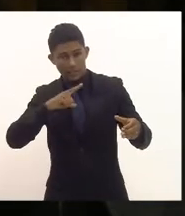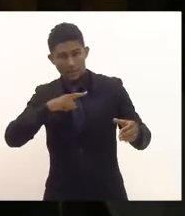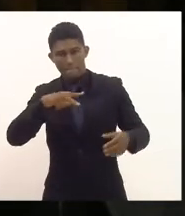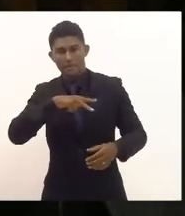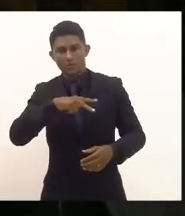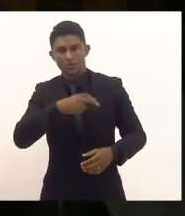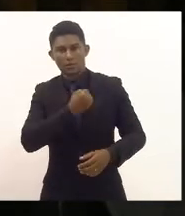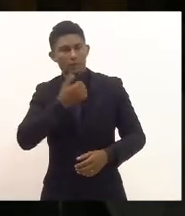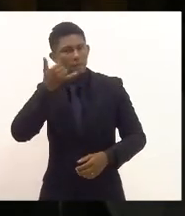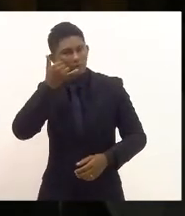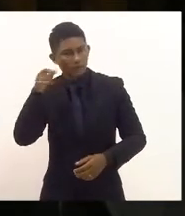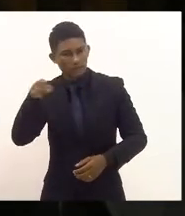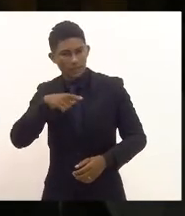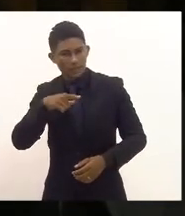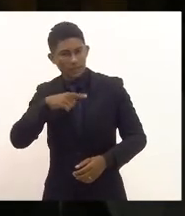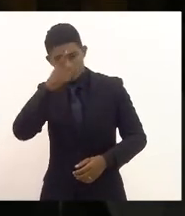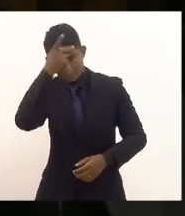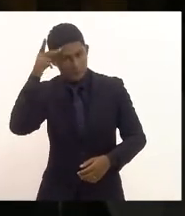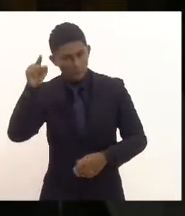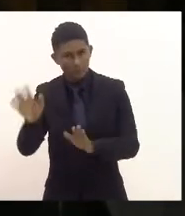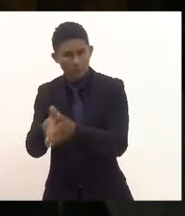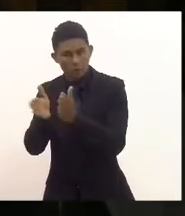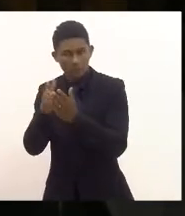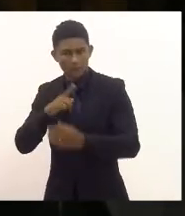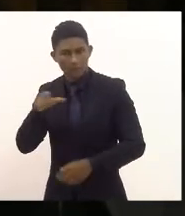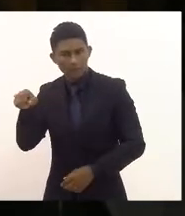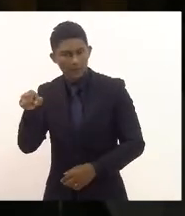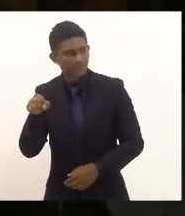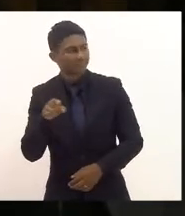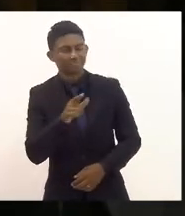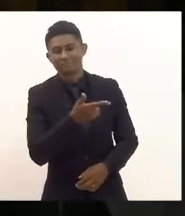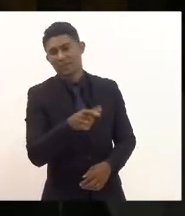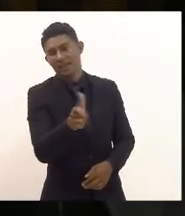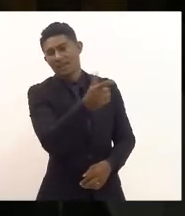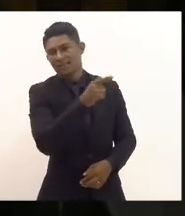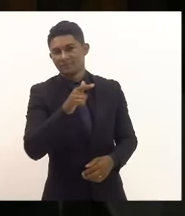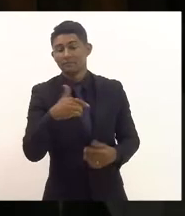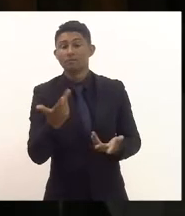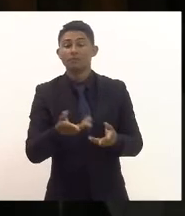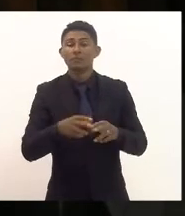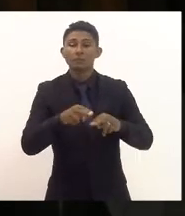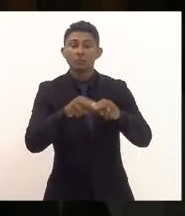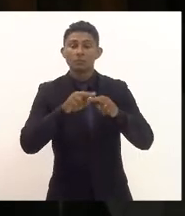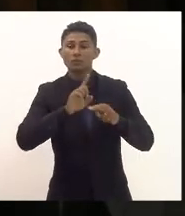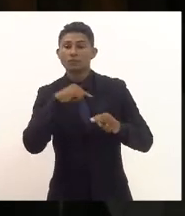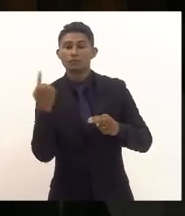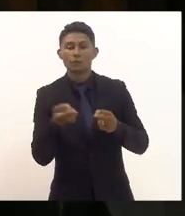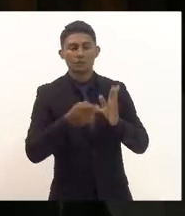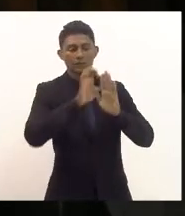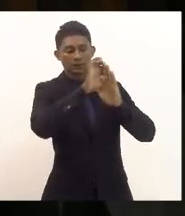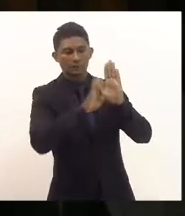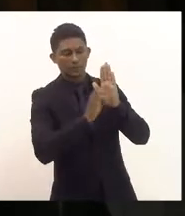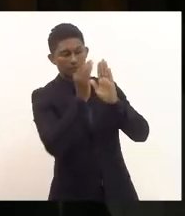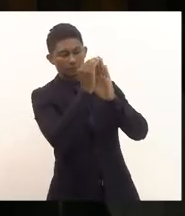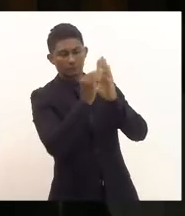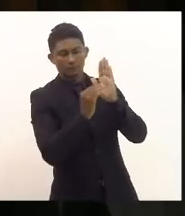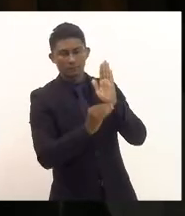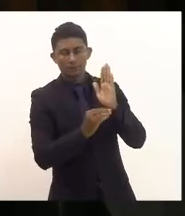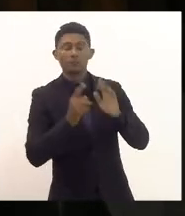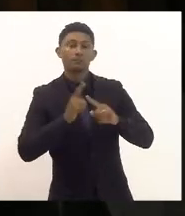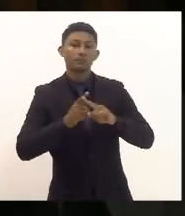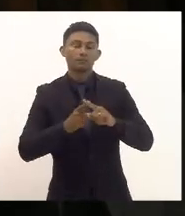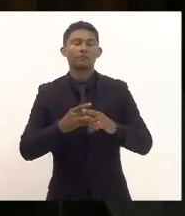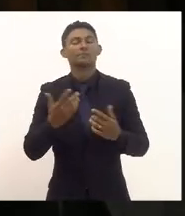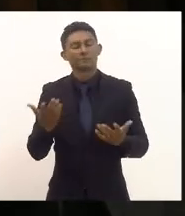Público que quer que seja por isso a gente mudou esse projeto porque entende que algumas medidas precisam ser